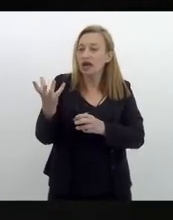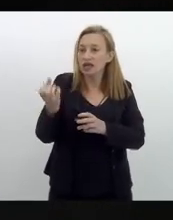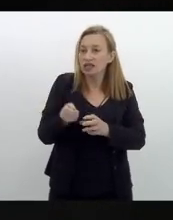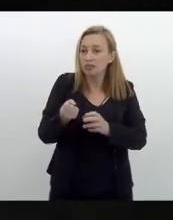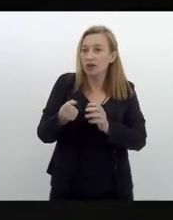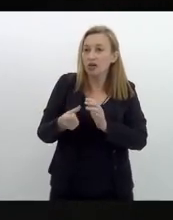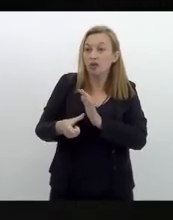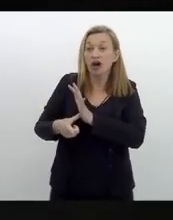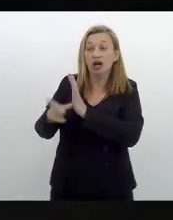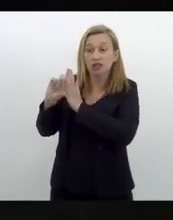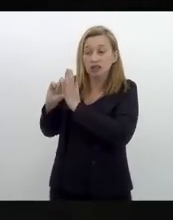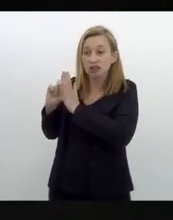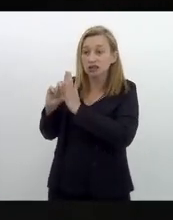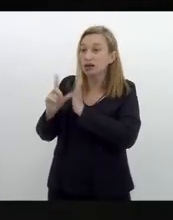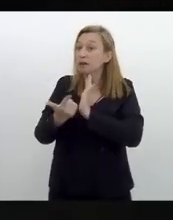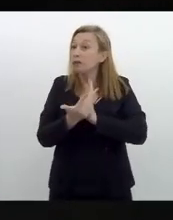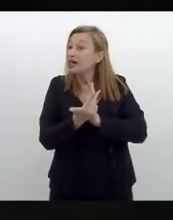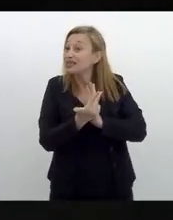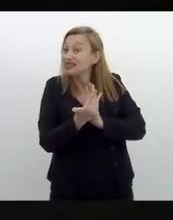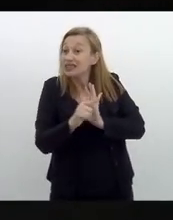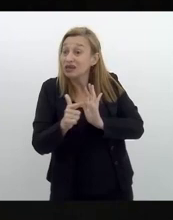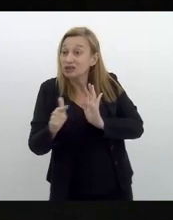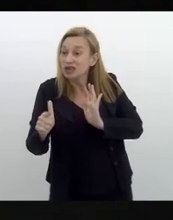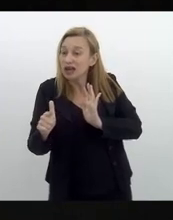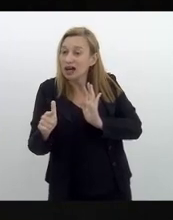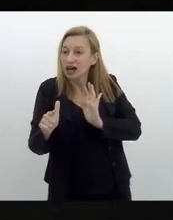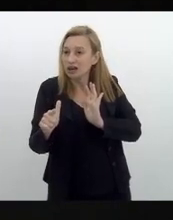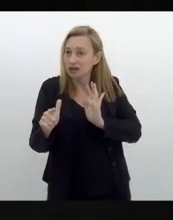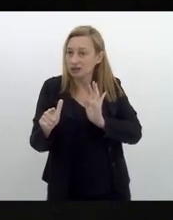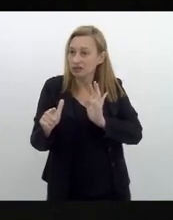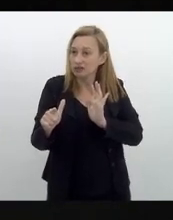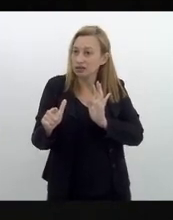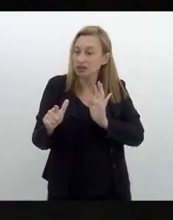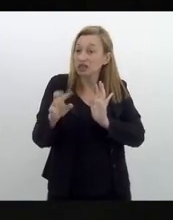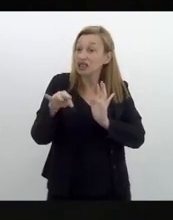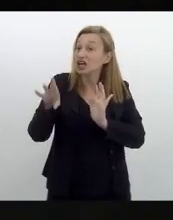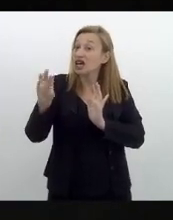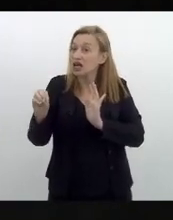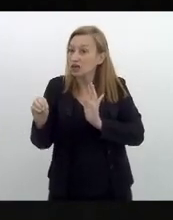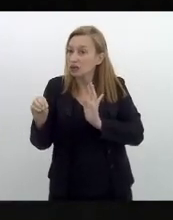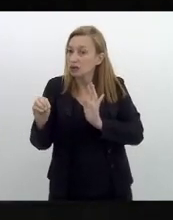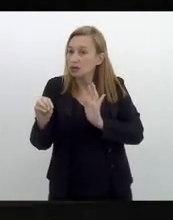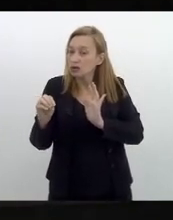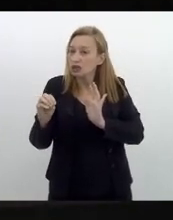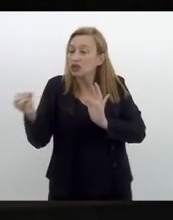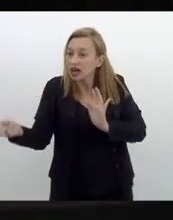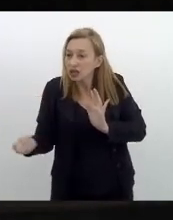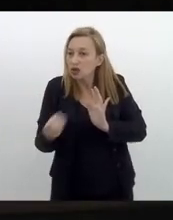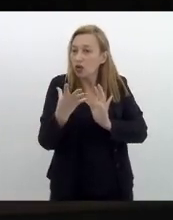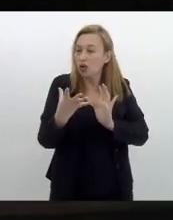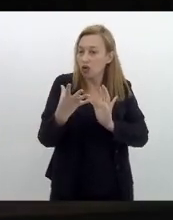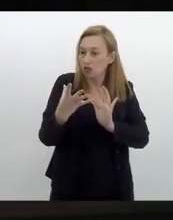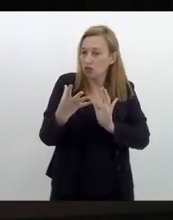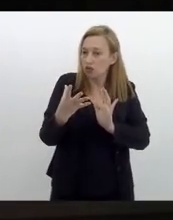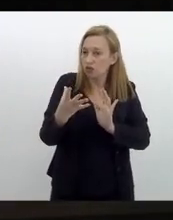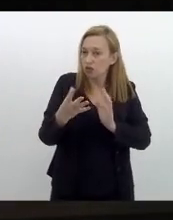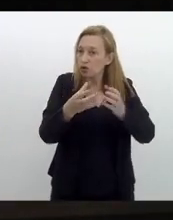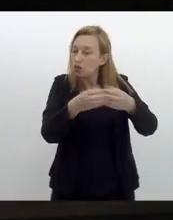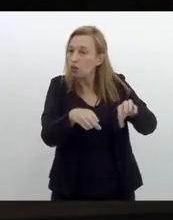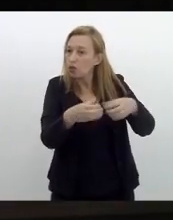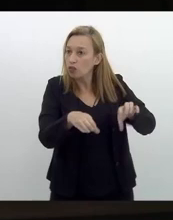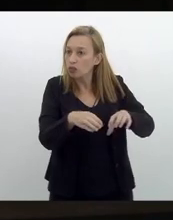terá, mas não merecerá triênio na nova posição de concurso.